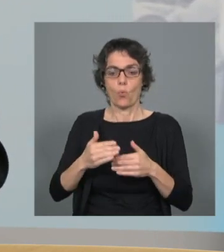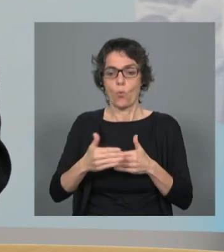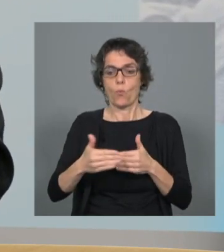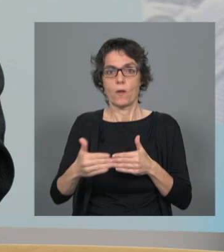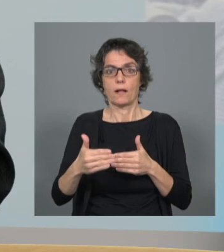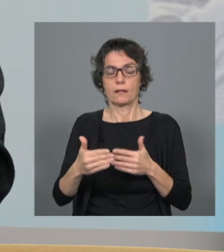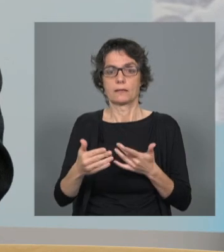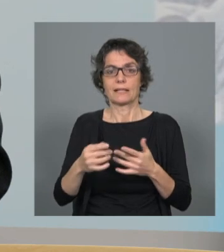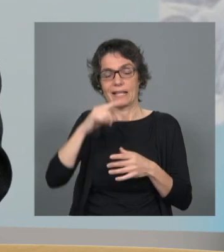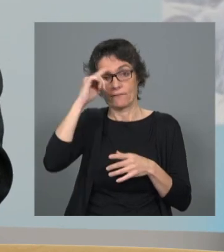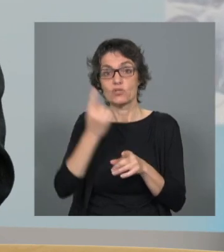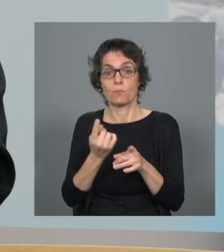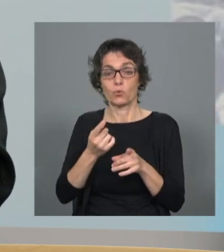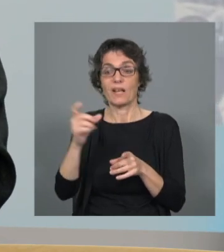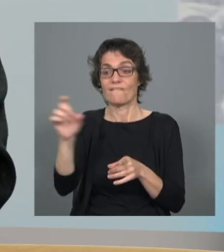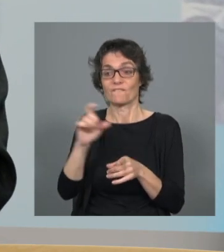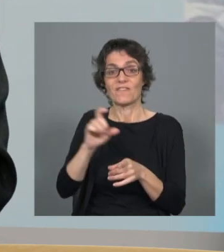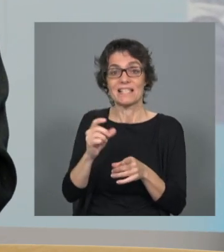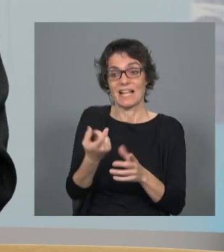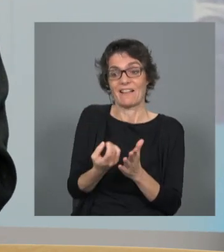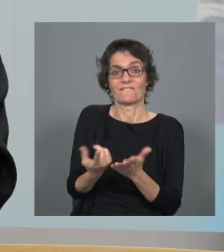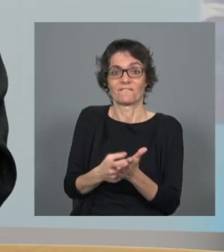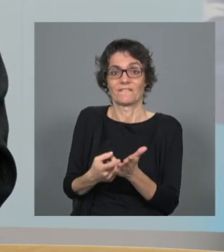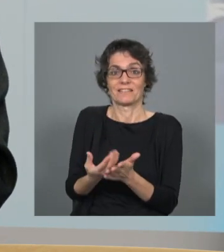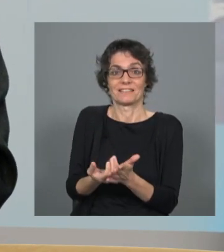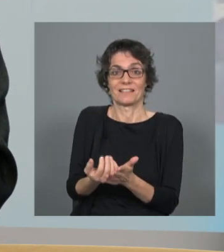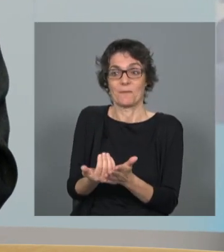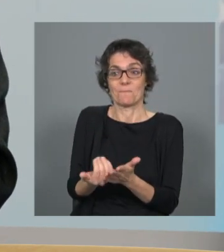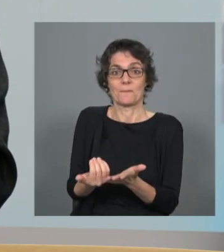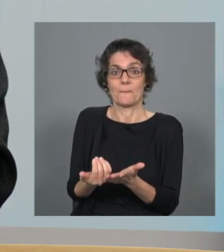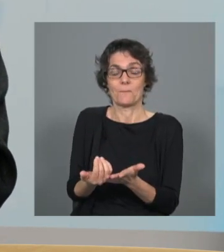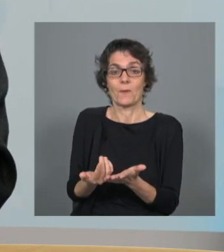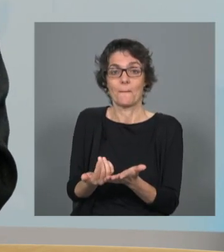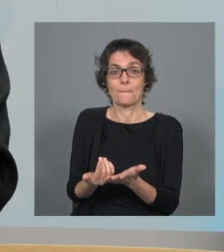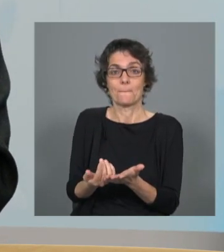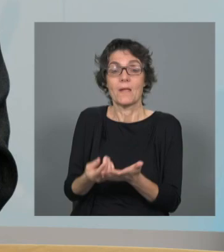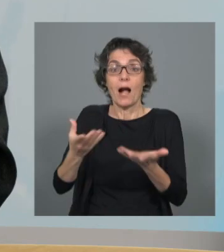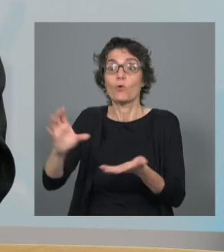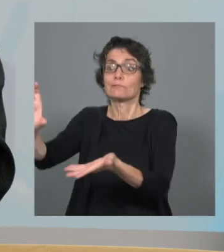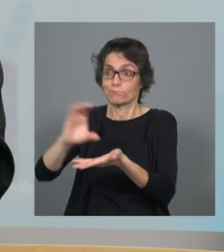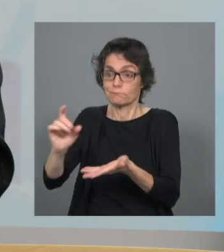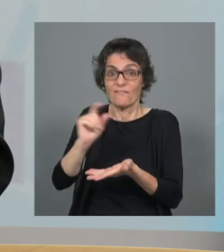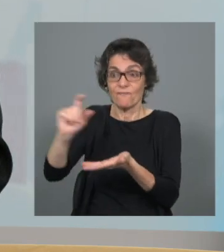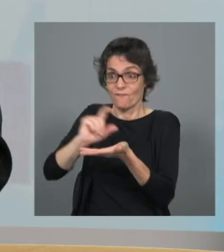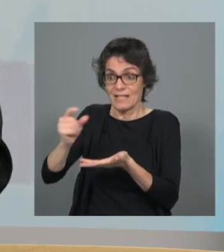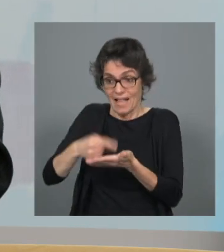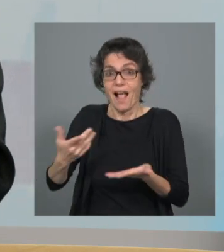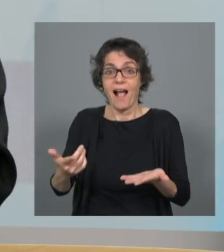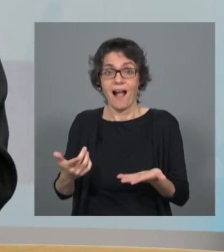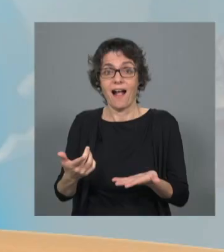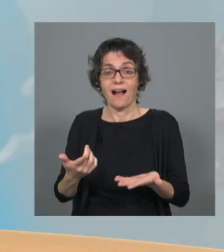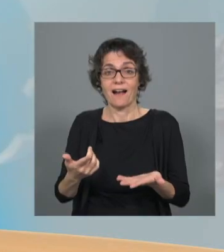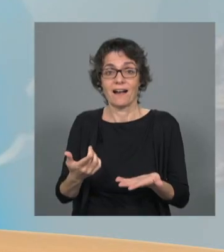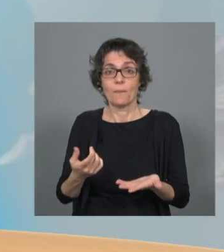de vacinas, neste momento já não se verifica, mas a vacinação tem efeito há 1